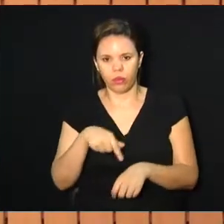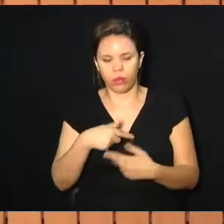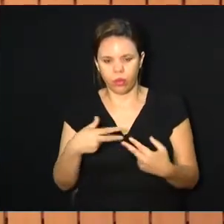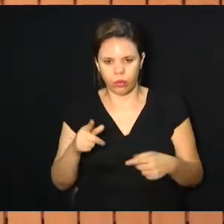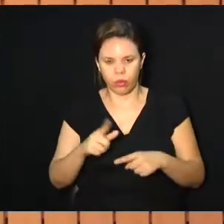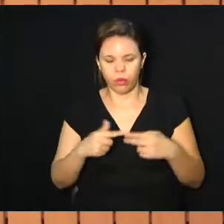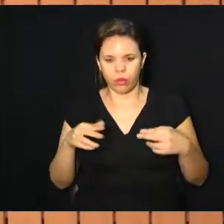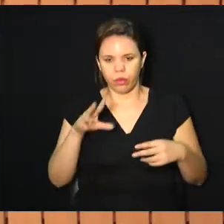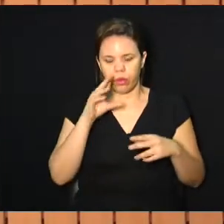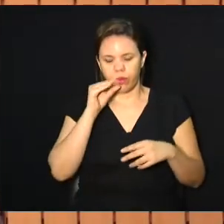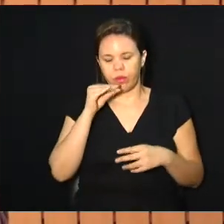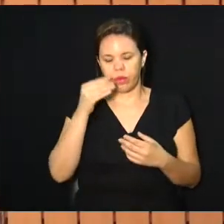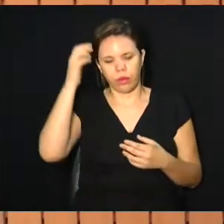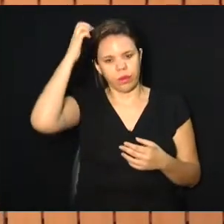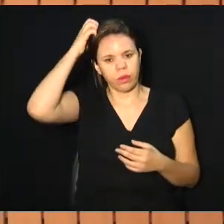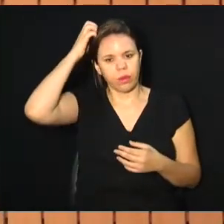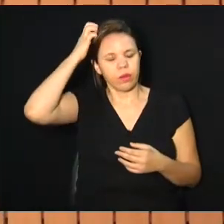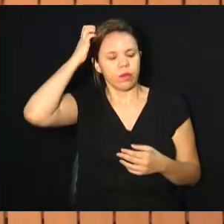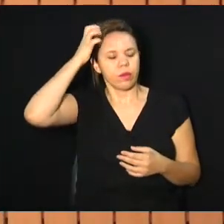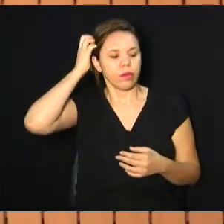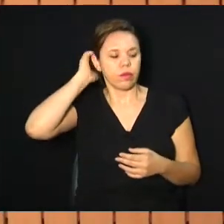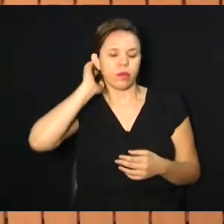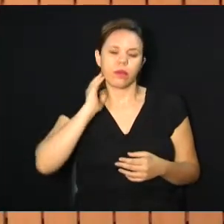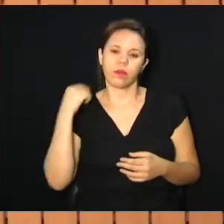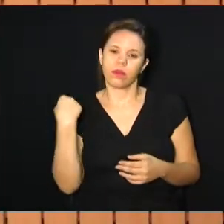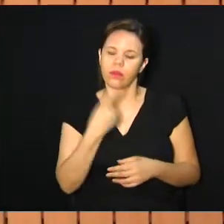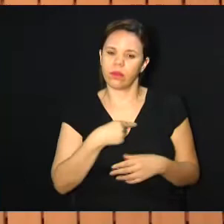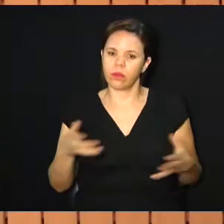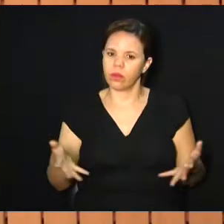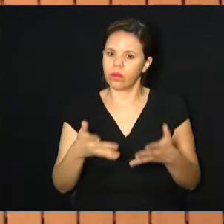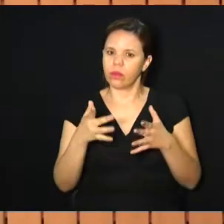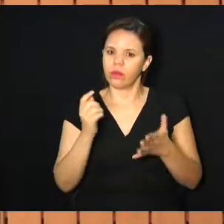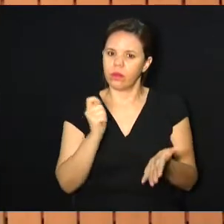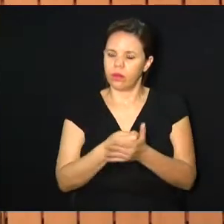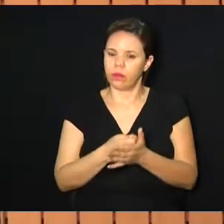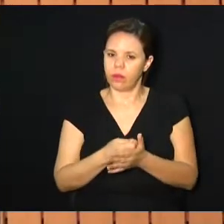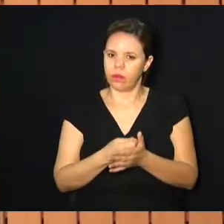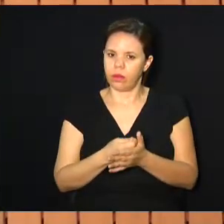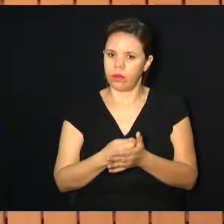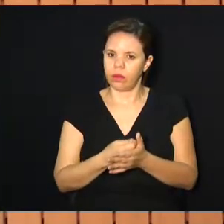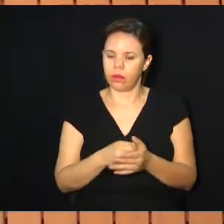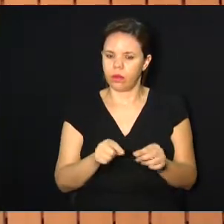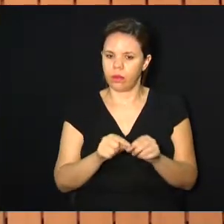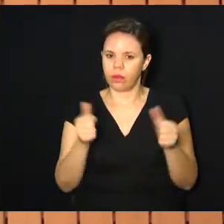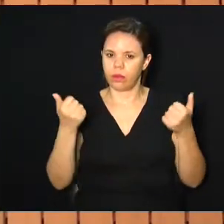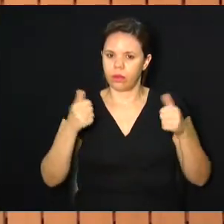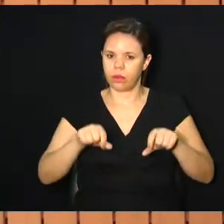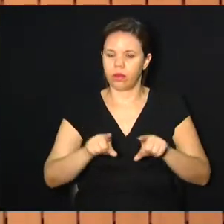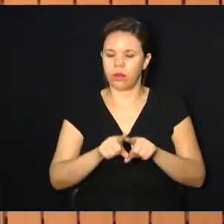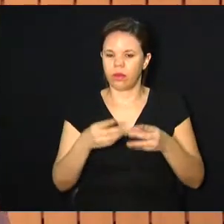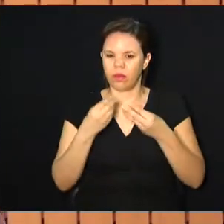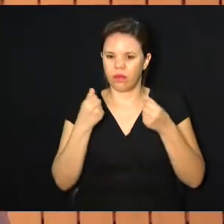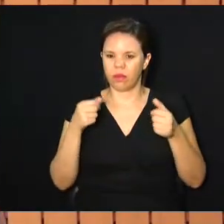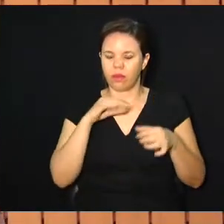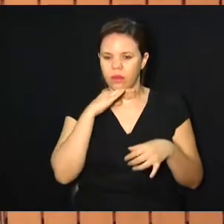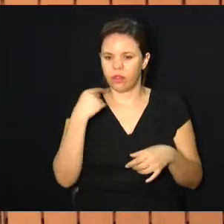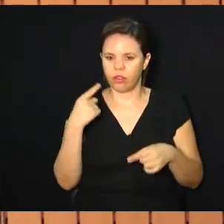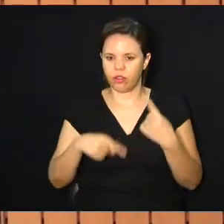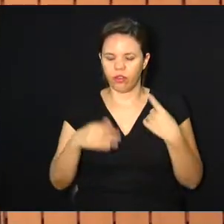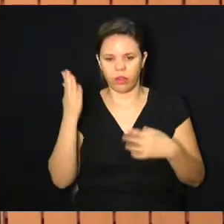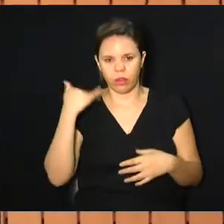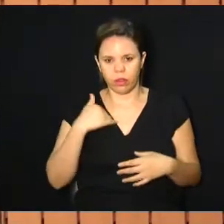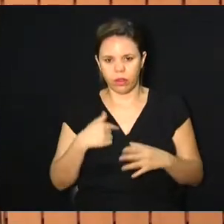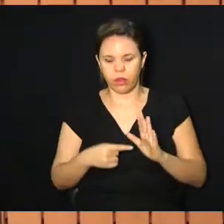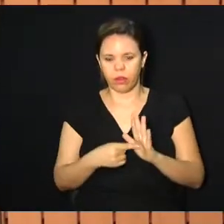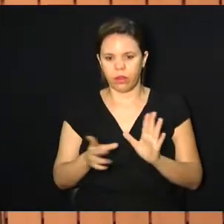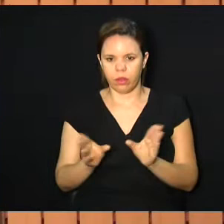os equipamentos. Então, a gente estimula um pagamento que estimula ele a piorar a qualidade. Isso a gente já de